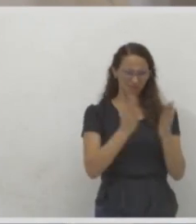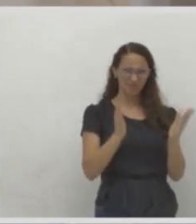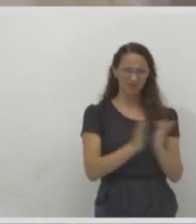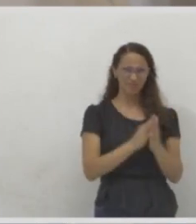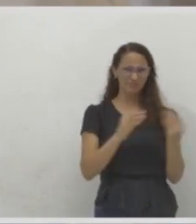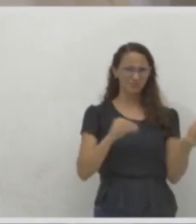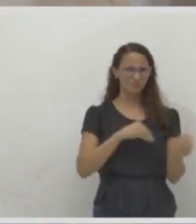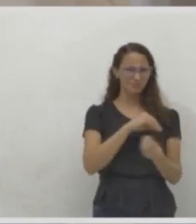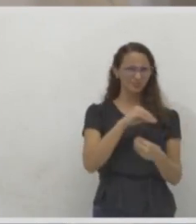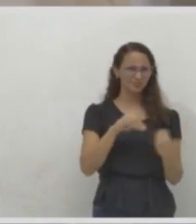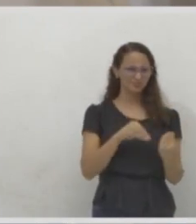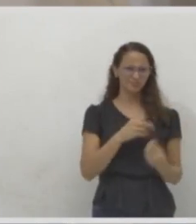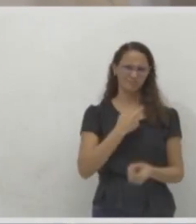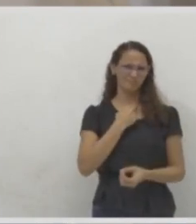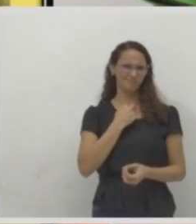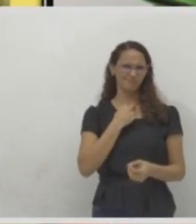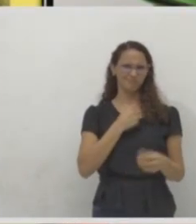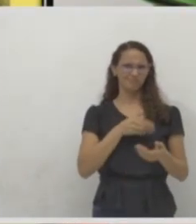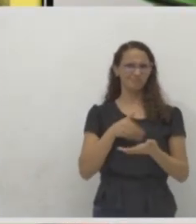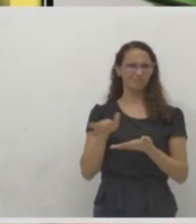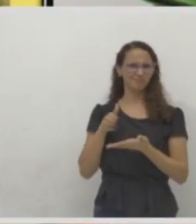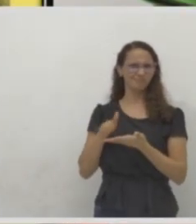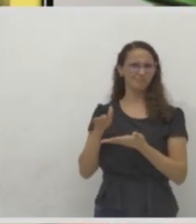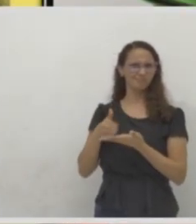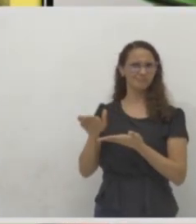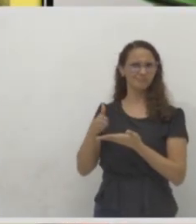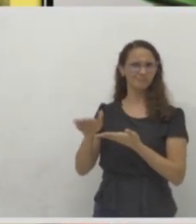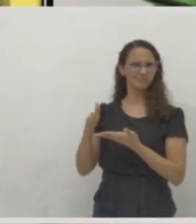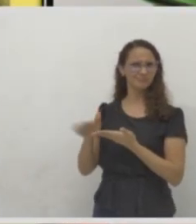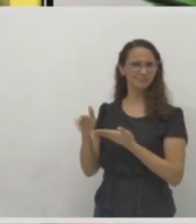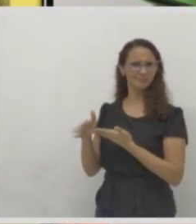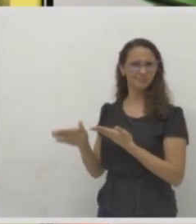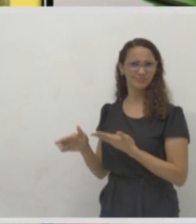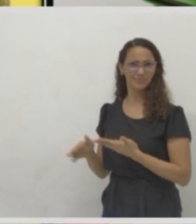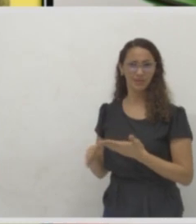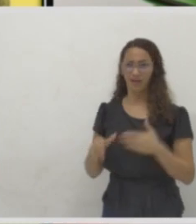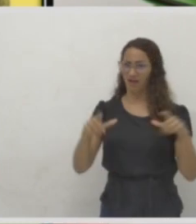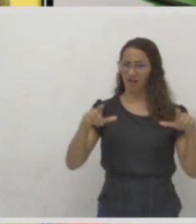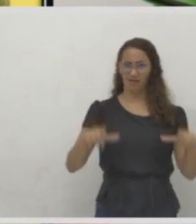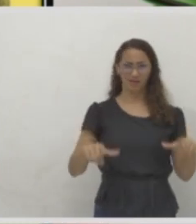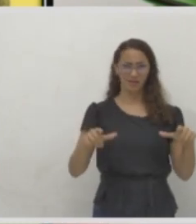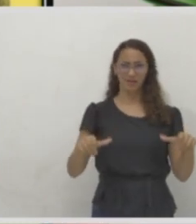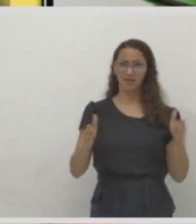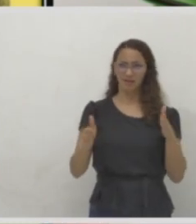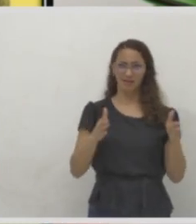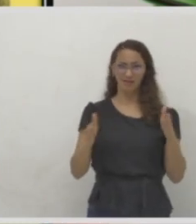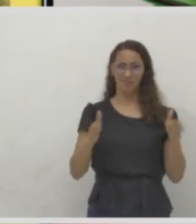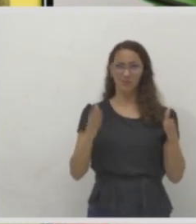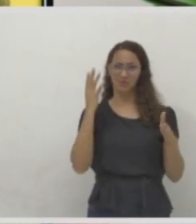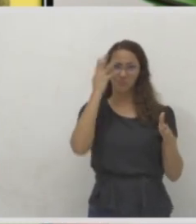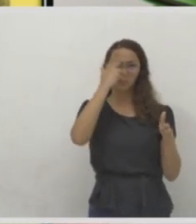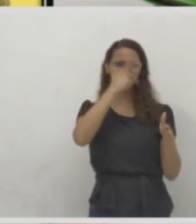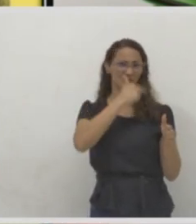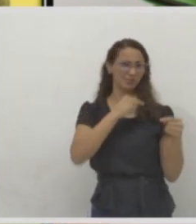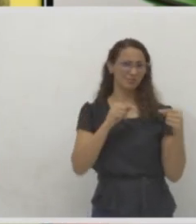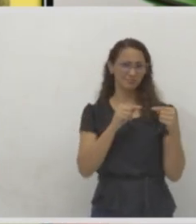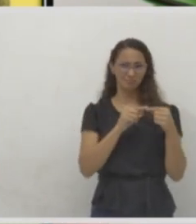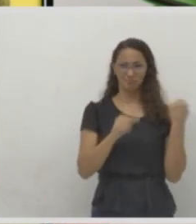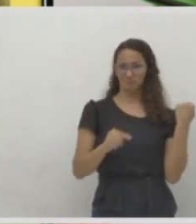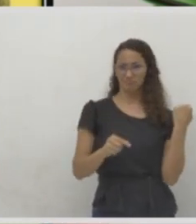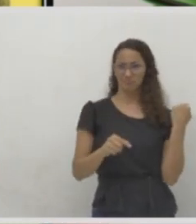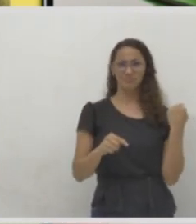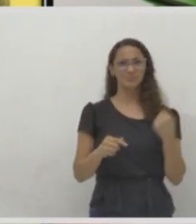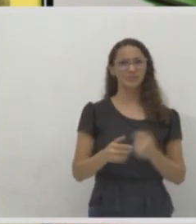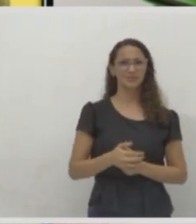pessoas elas foram afastadas porque não cabiam na Belle Époque. As pessoas pobres, tá certo? A